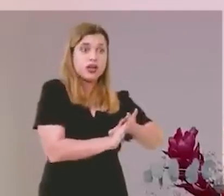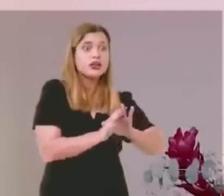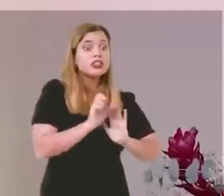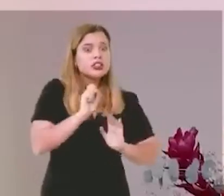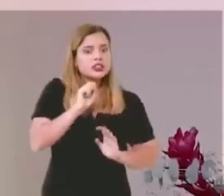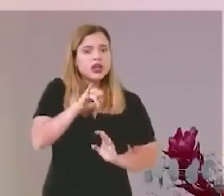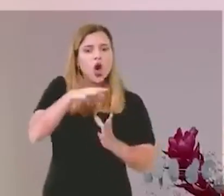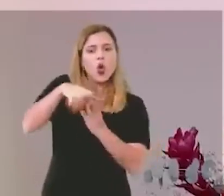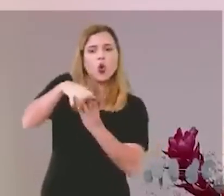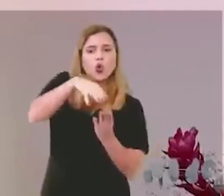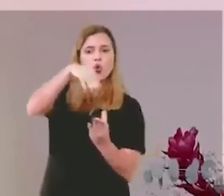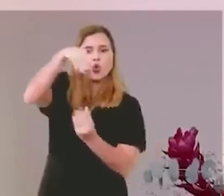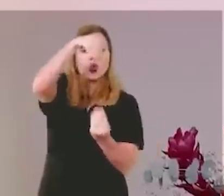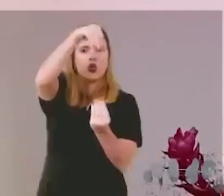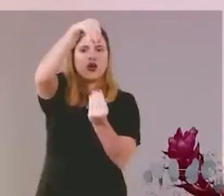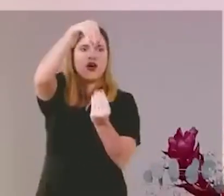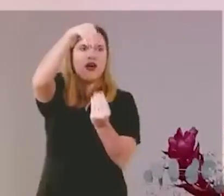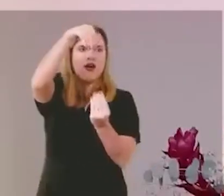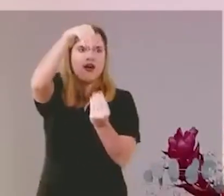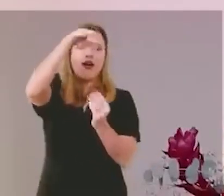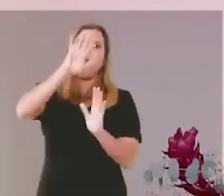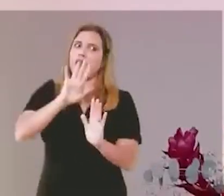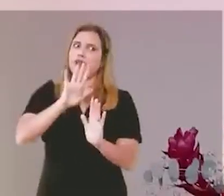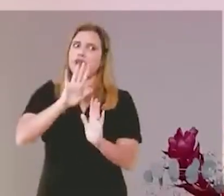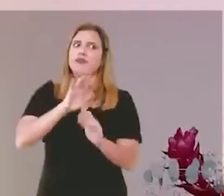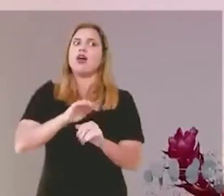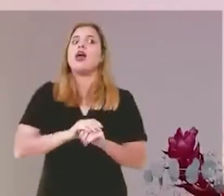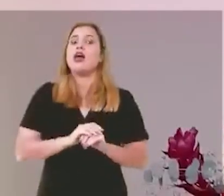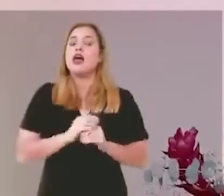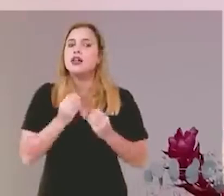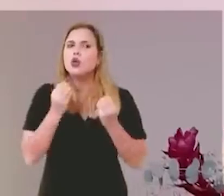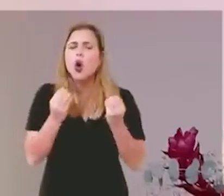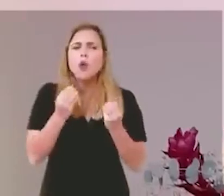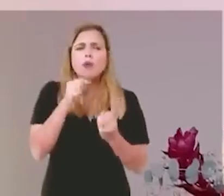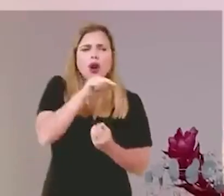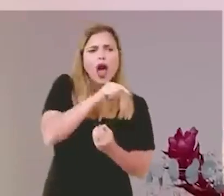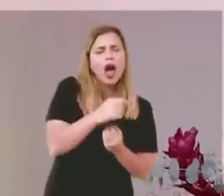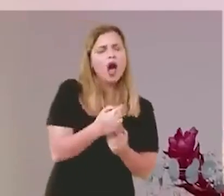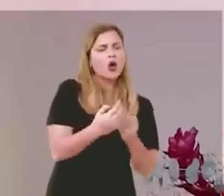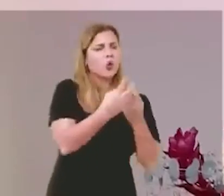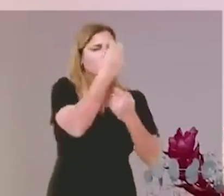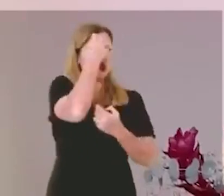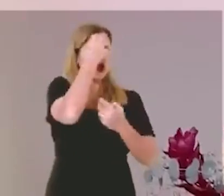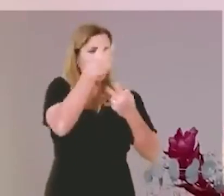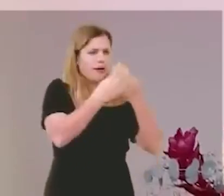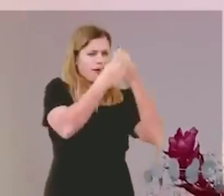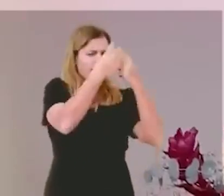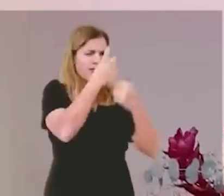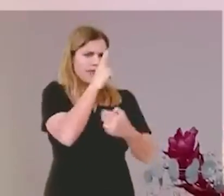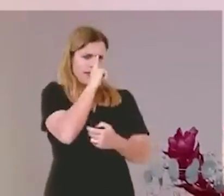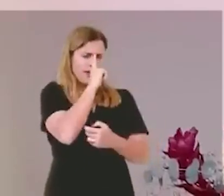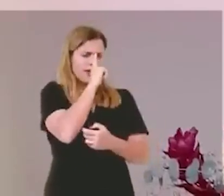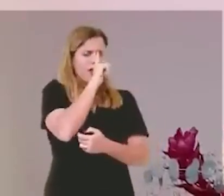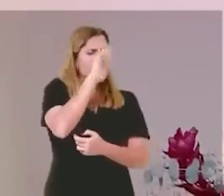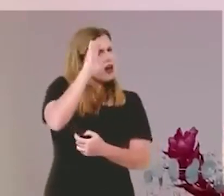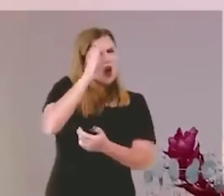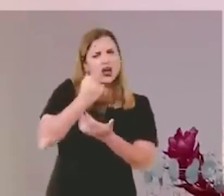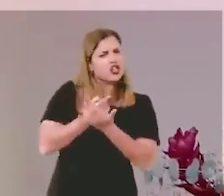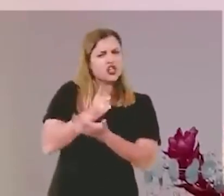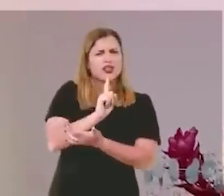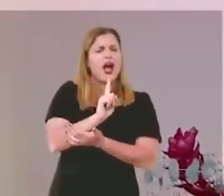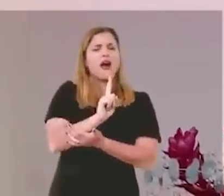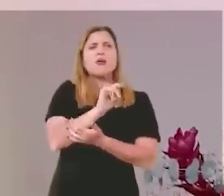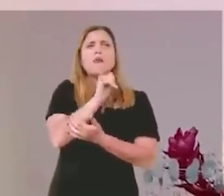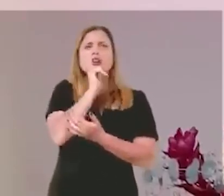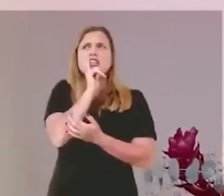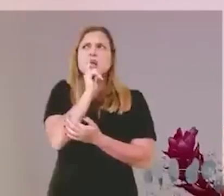Desta maneira, os gregos não acreditavam na criação, na encarnação, nem na ressurreição. Na